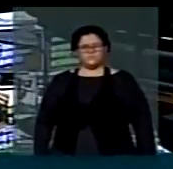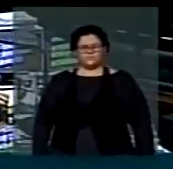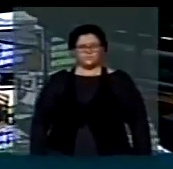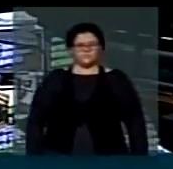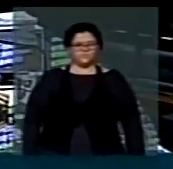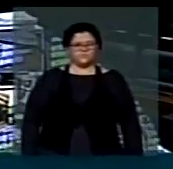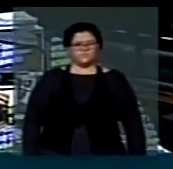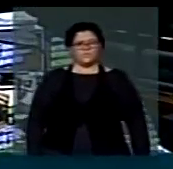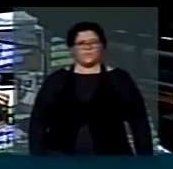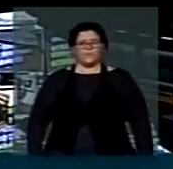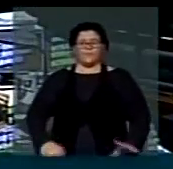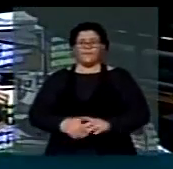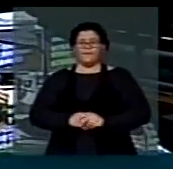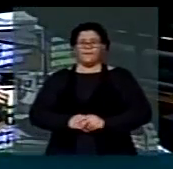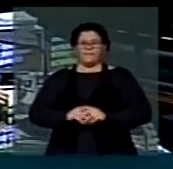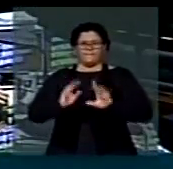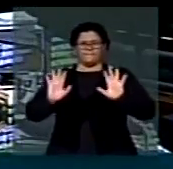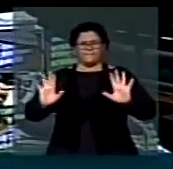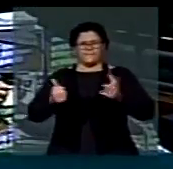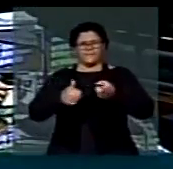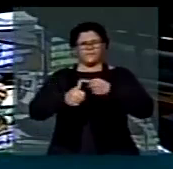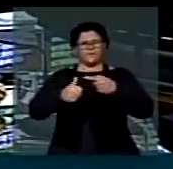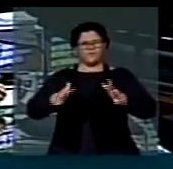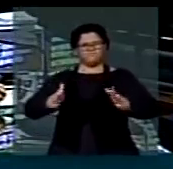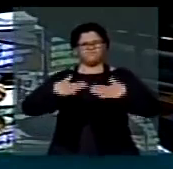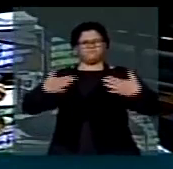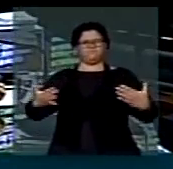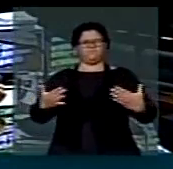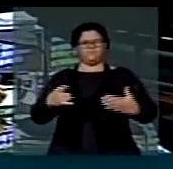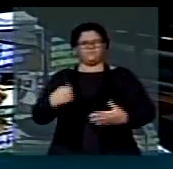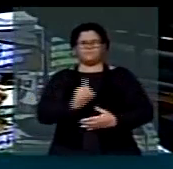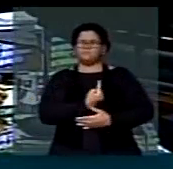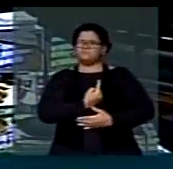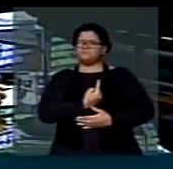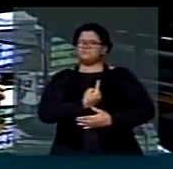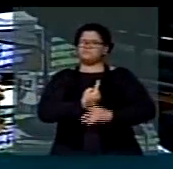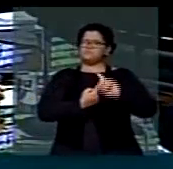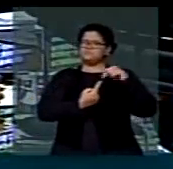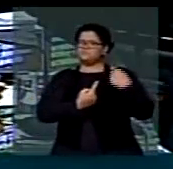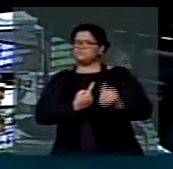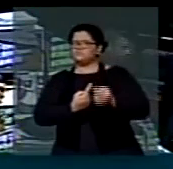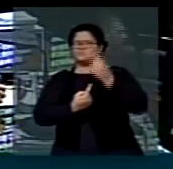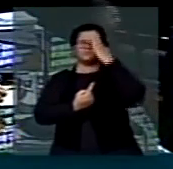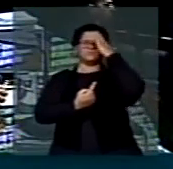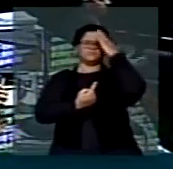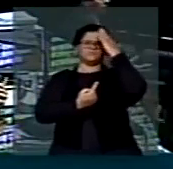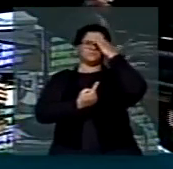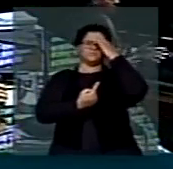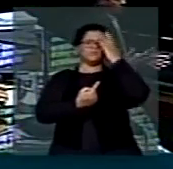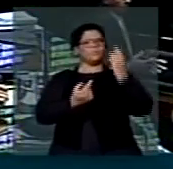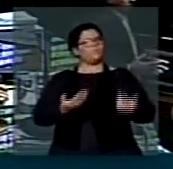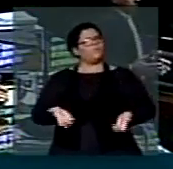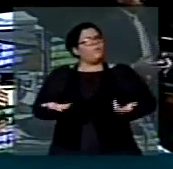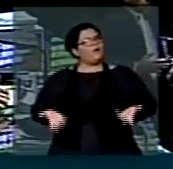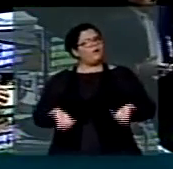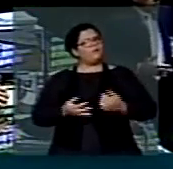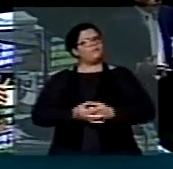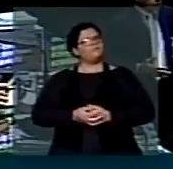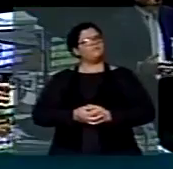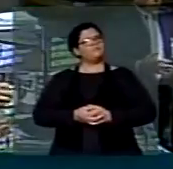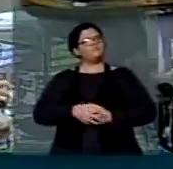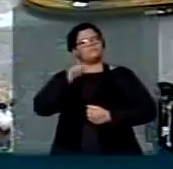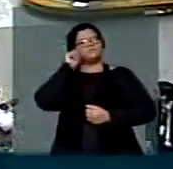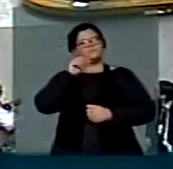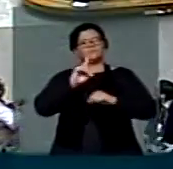Após aquele choque inicial, nós fomos entender, afinal de contas, doutora